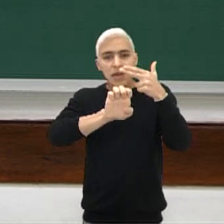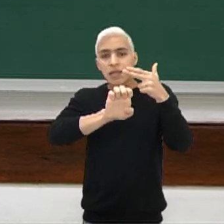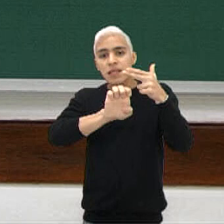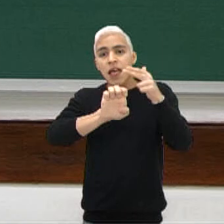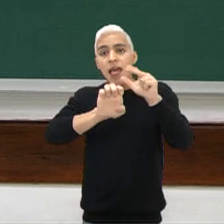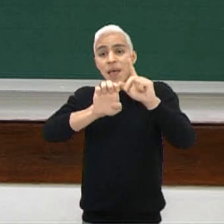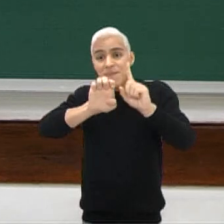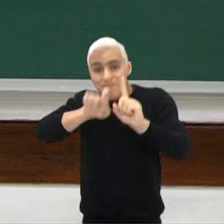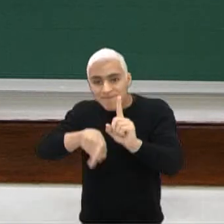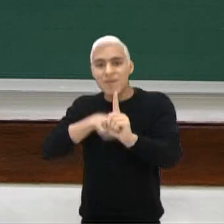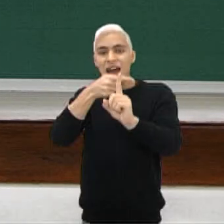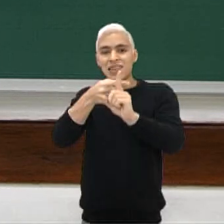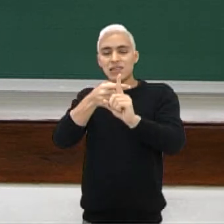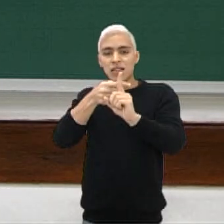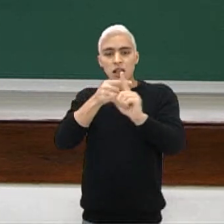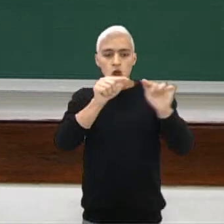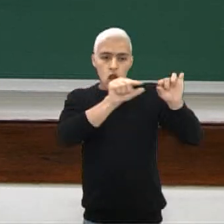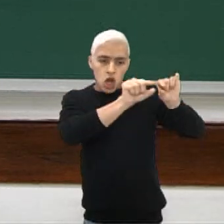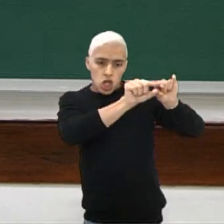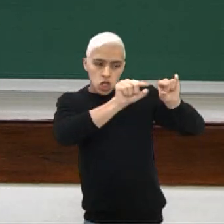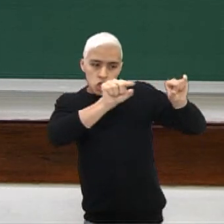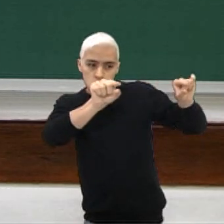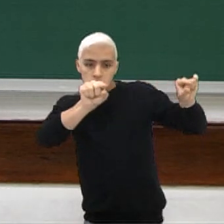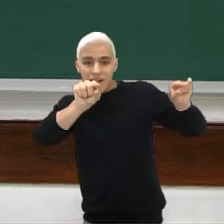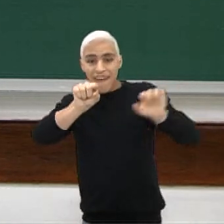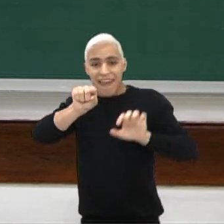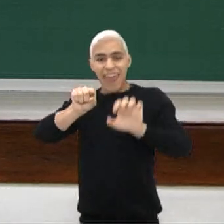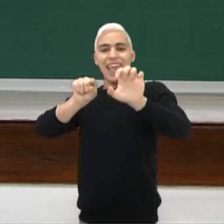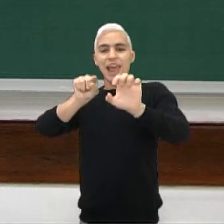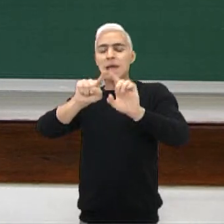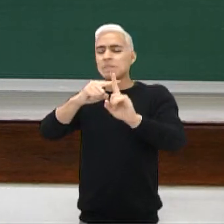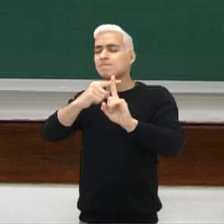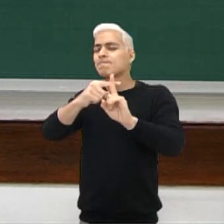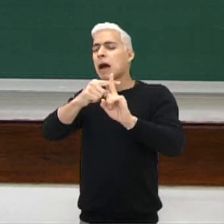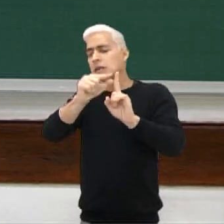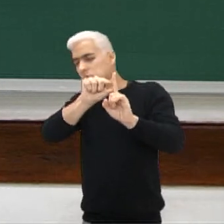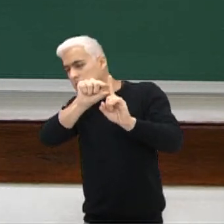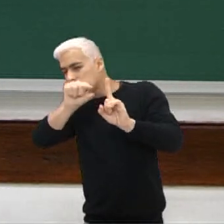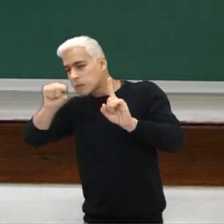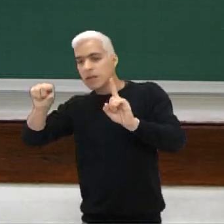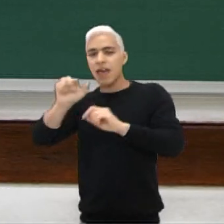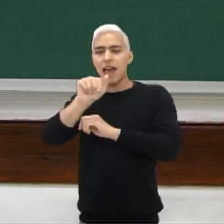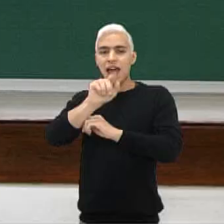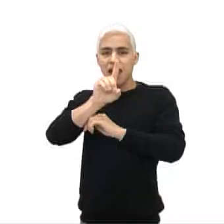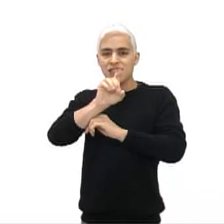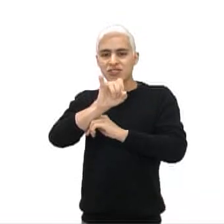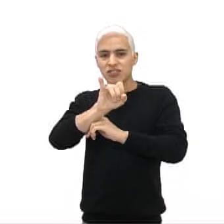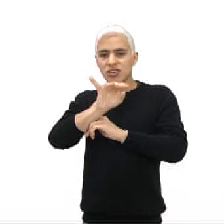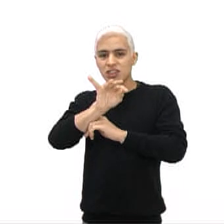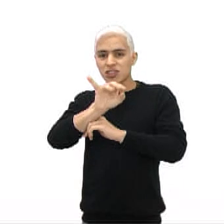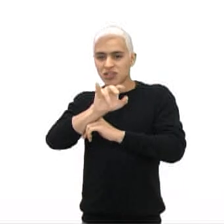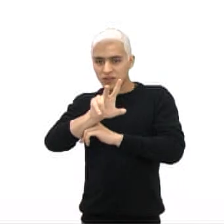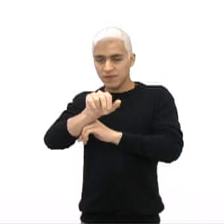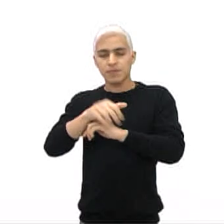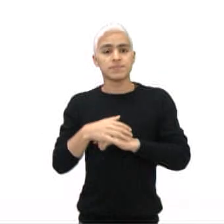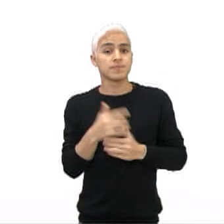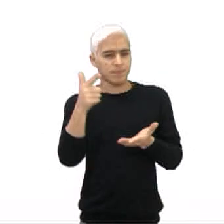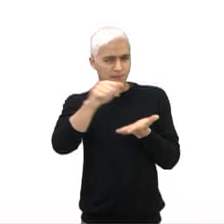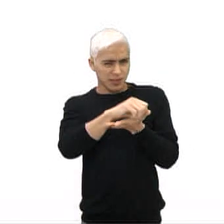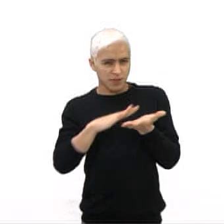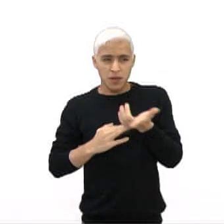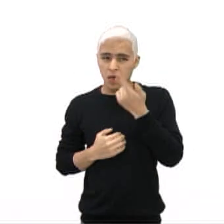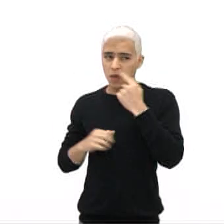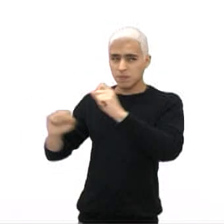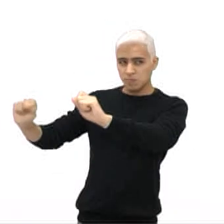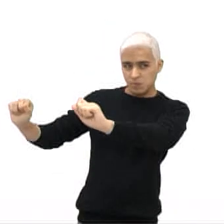adicionar. Então, eu tenho uma oração coordenada aditiva. Mais uma atividade para vocês. O